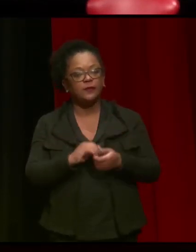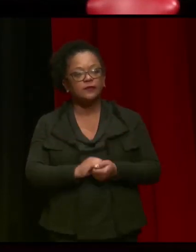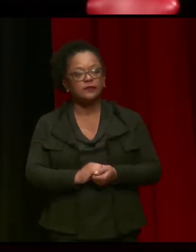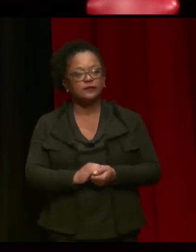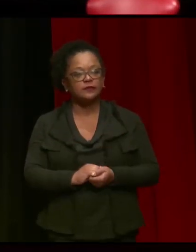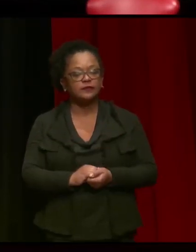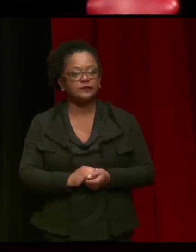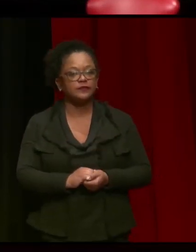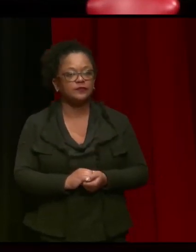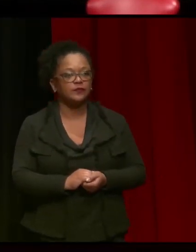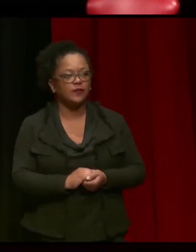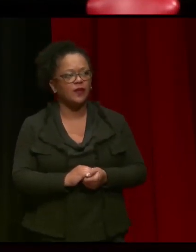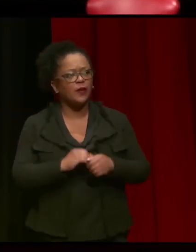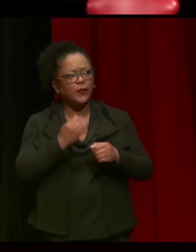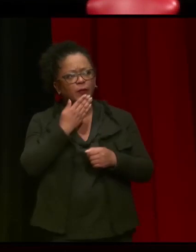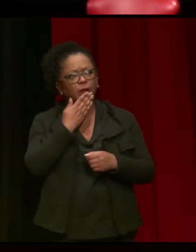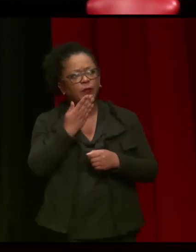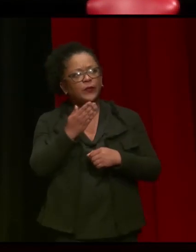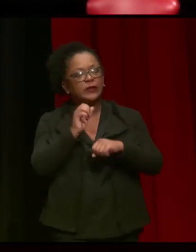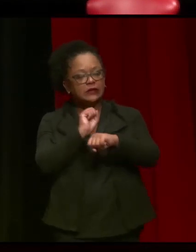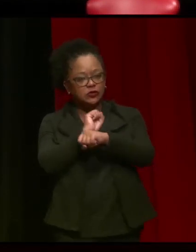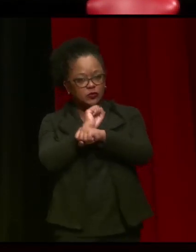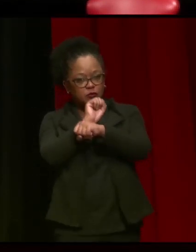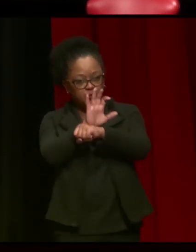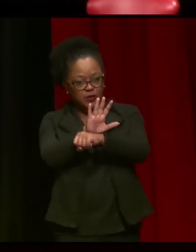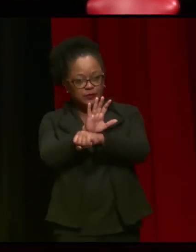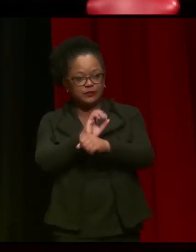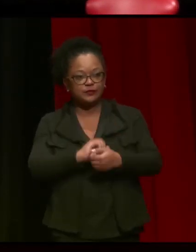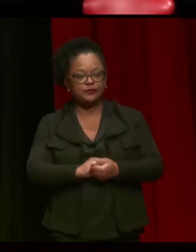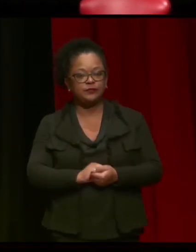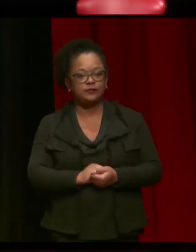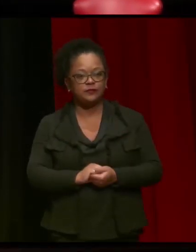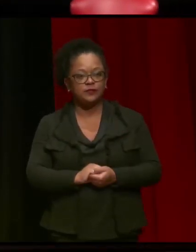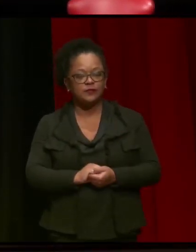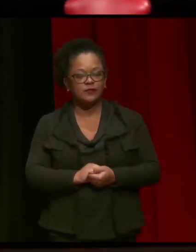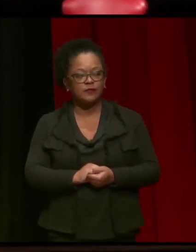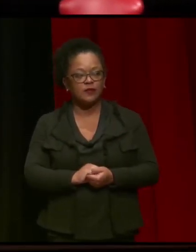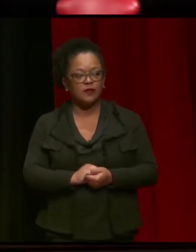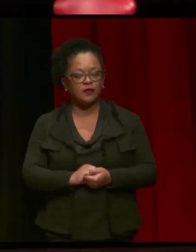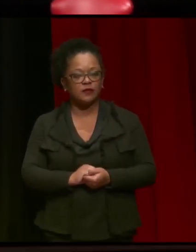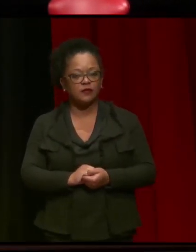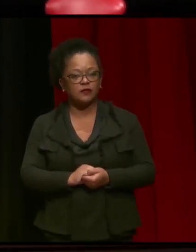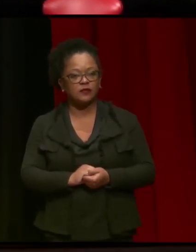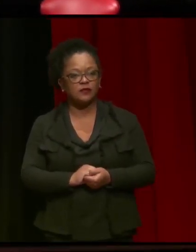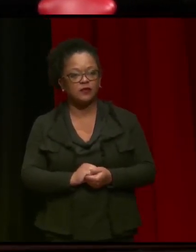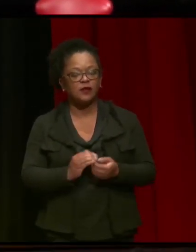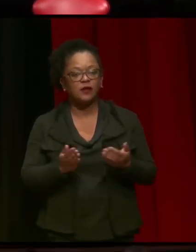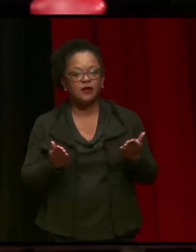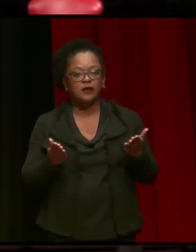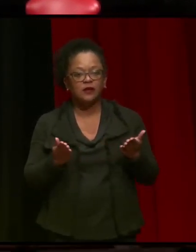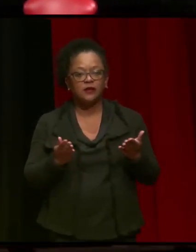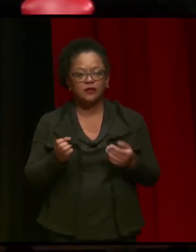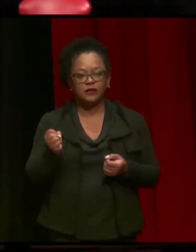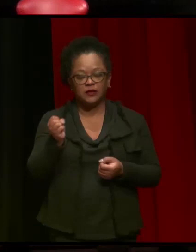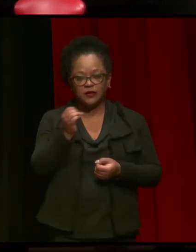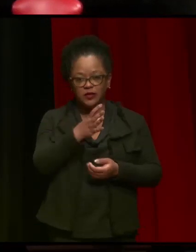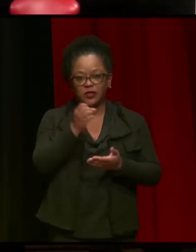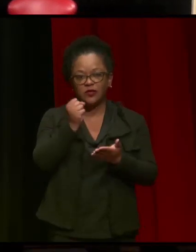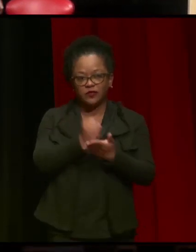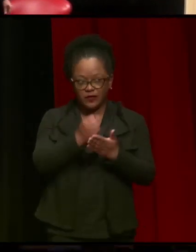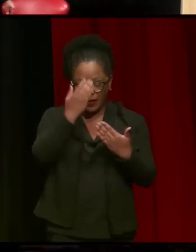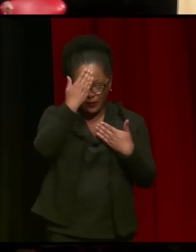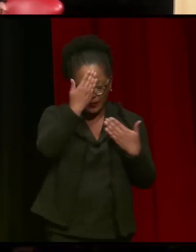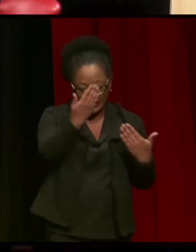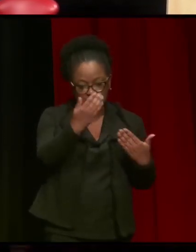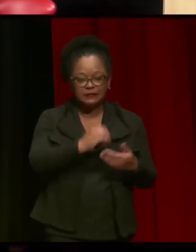da mídia, lá, por favor, vamos falar do ministério do Novo Testamento. Vamos entrar agora na Bíblia. Está aí. Obrigado,